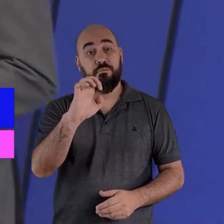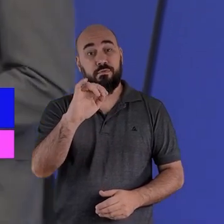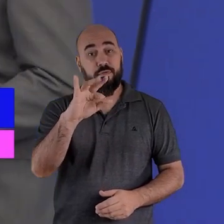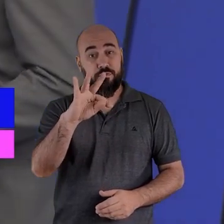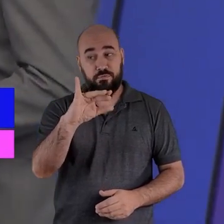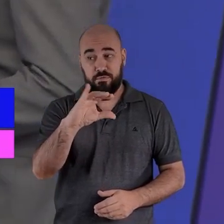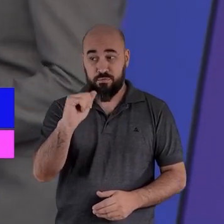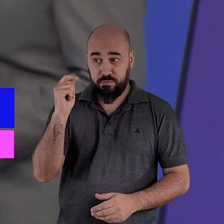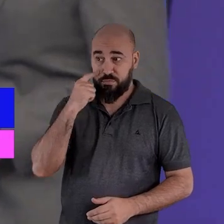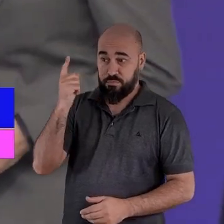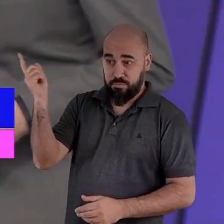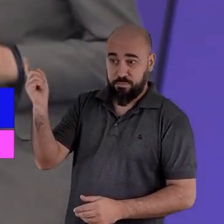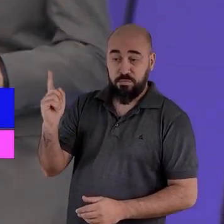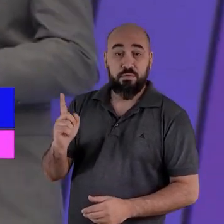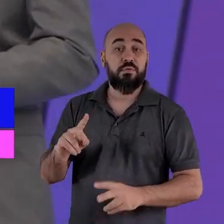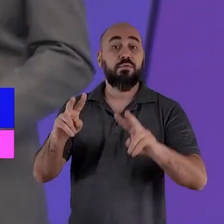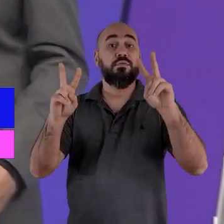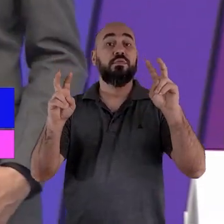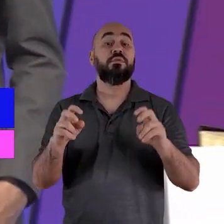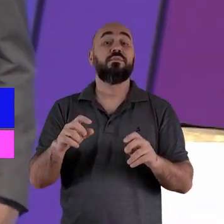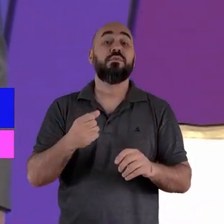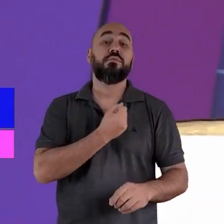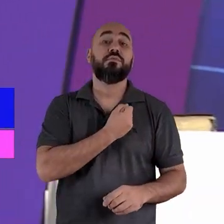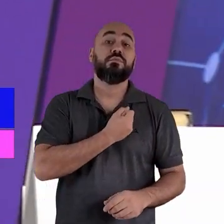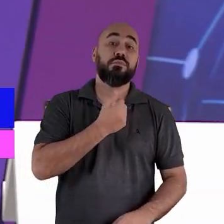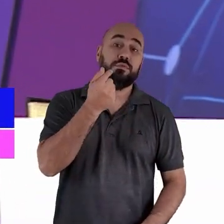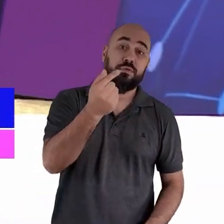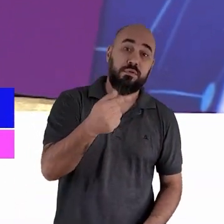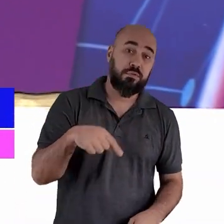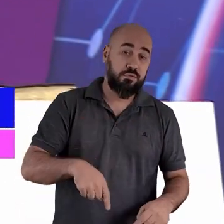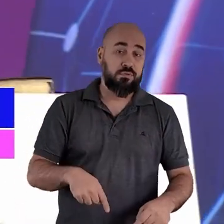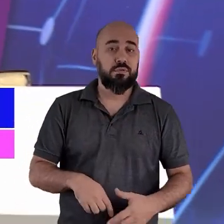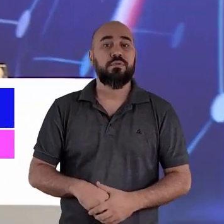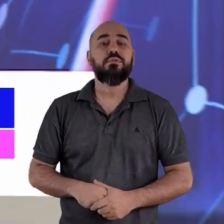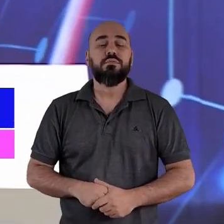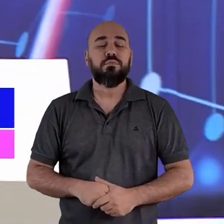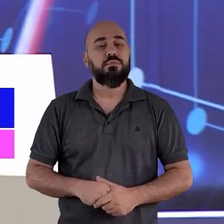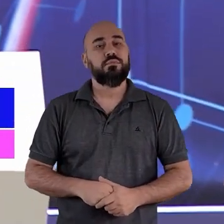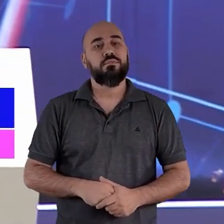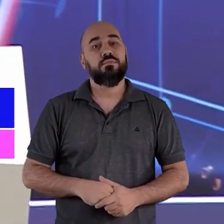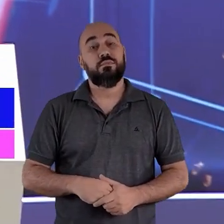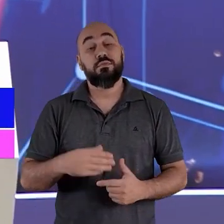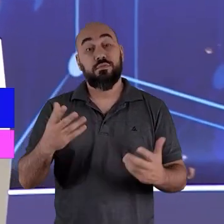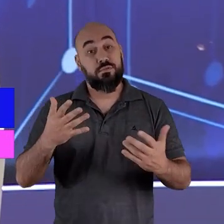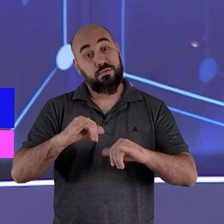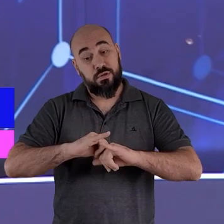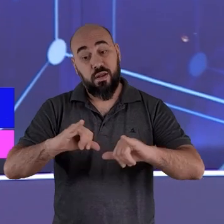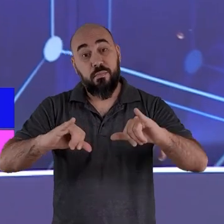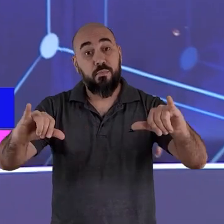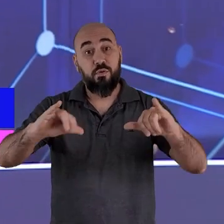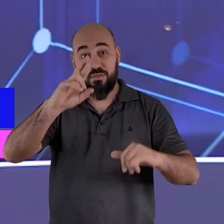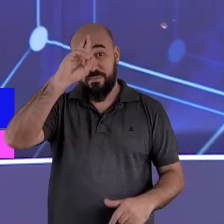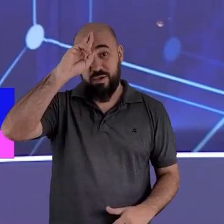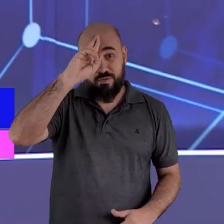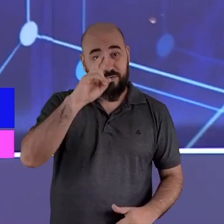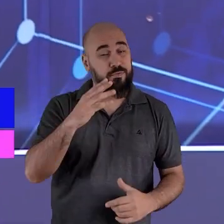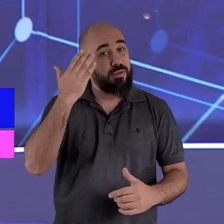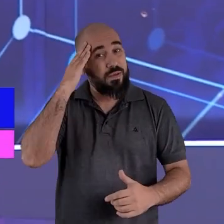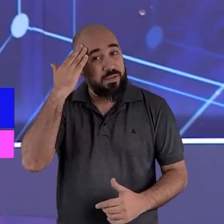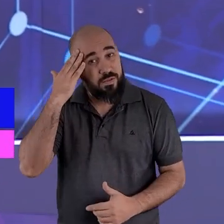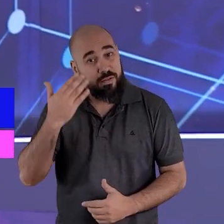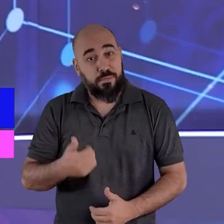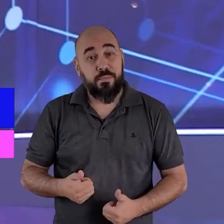tema número 7 desta temporada, chamada O Clamor da Meia-Noite, onde estamos entendendo um pouco